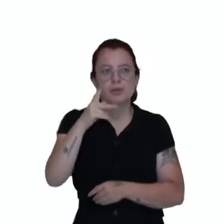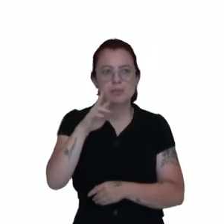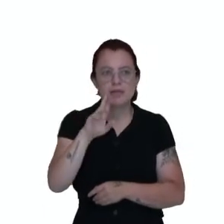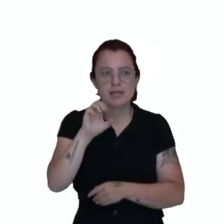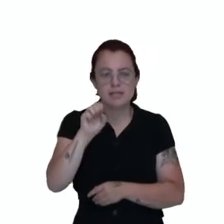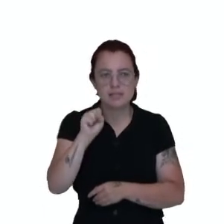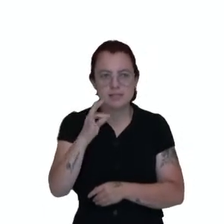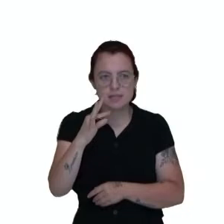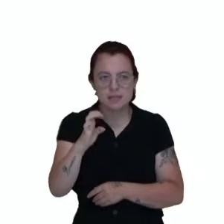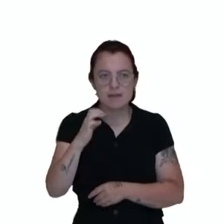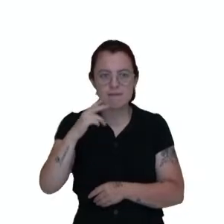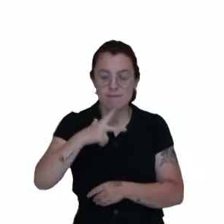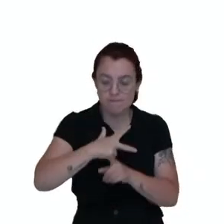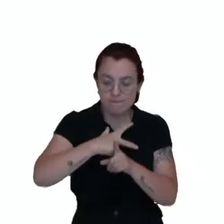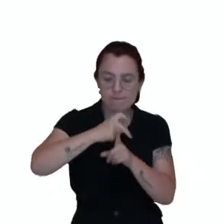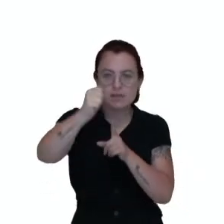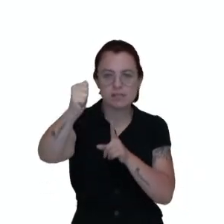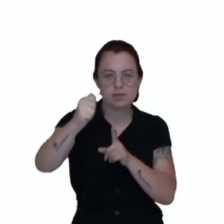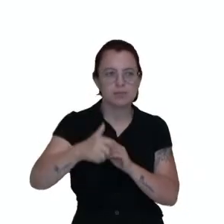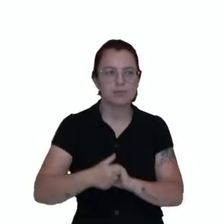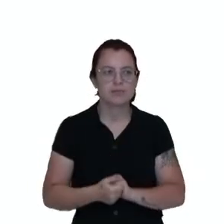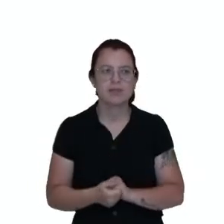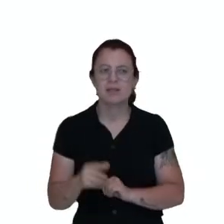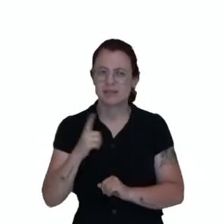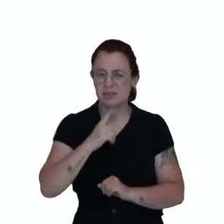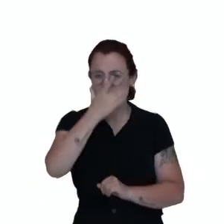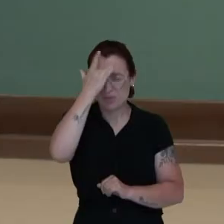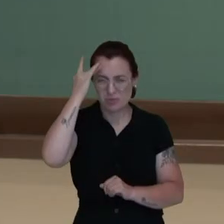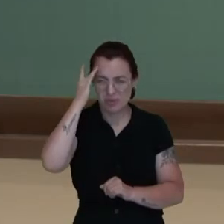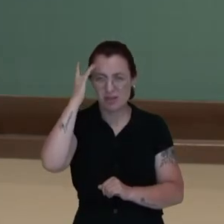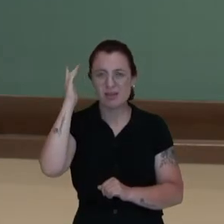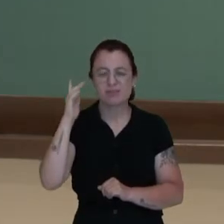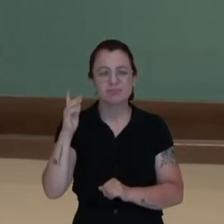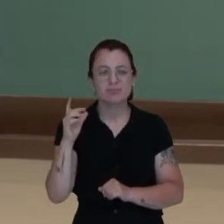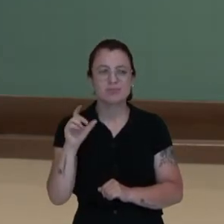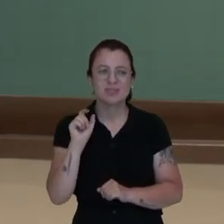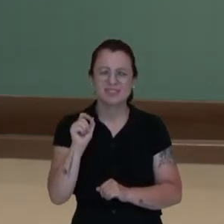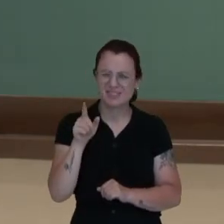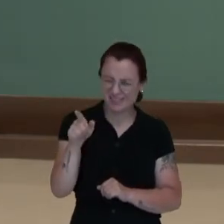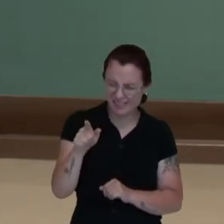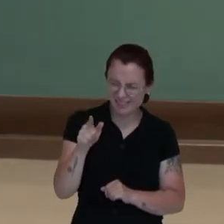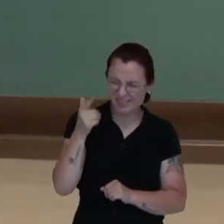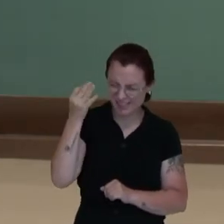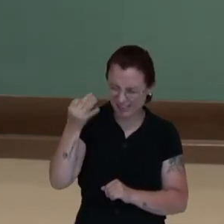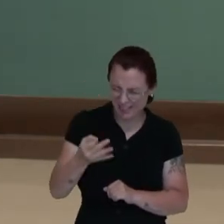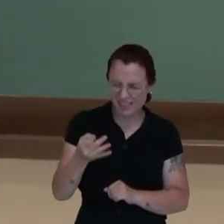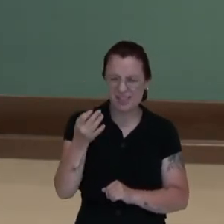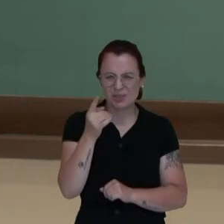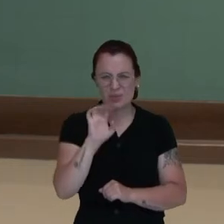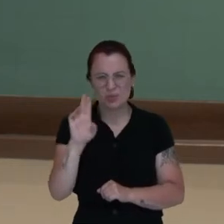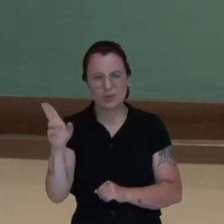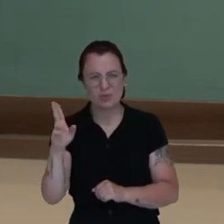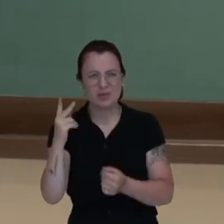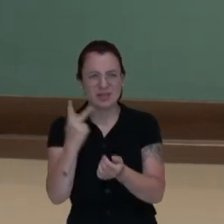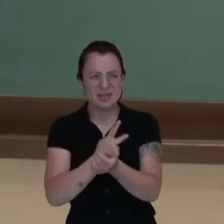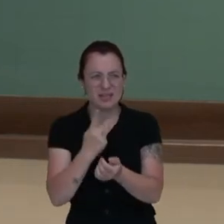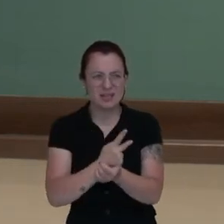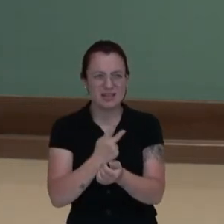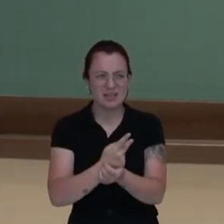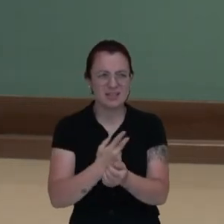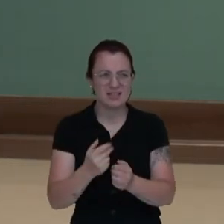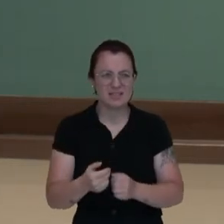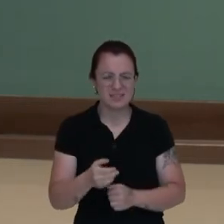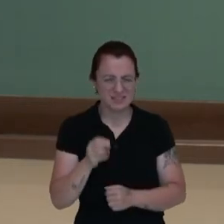vencer. Inclusive, existem vários questionamentos. Será que essa eleição foi correta? Como existia o voto de